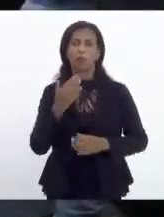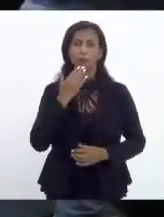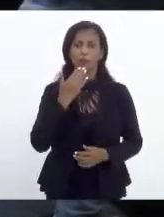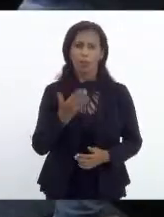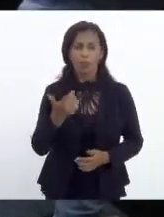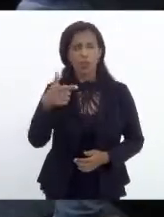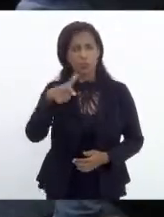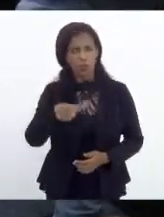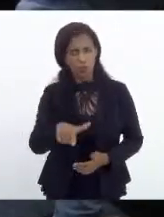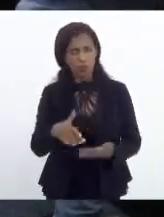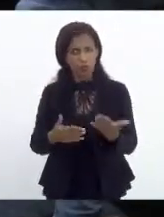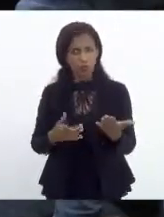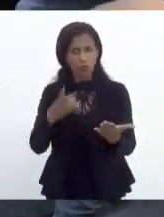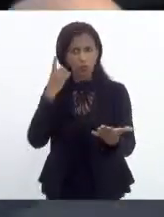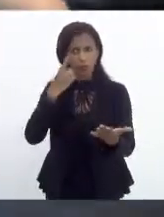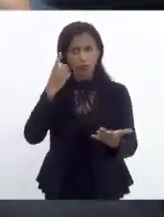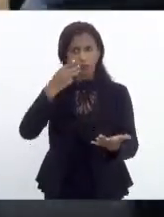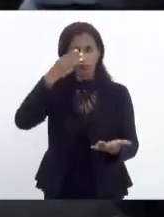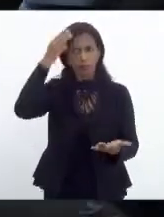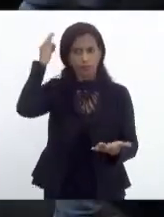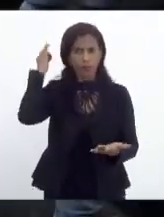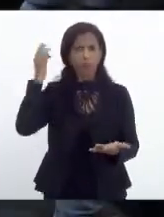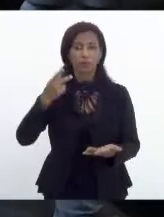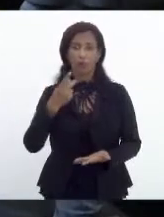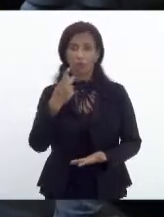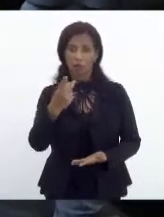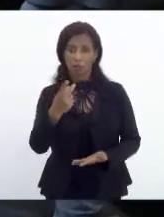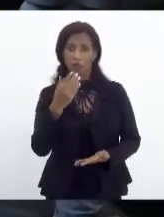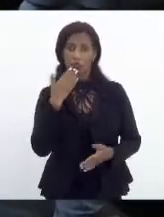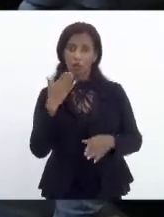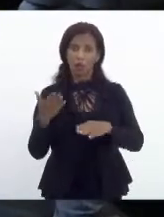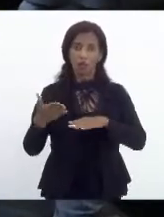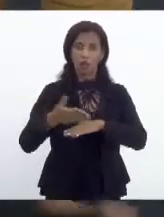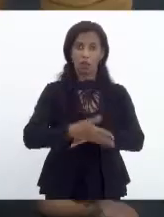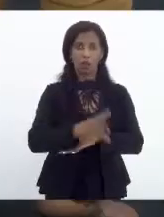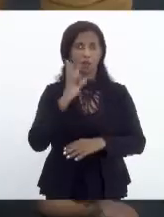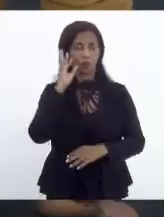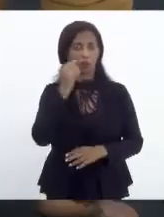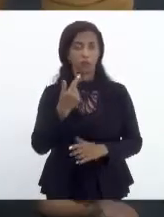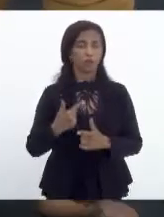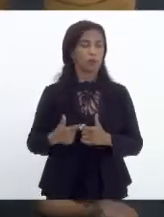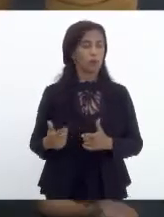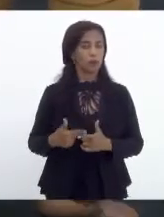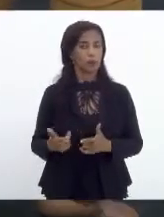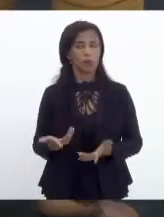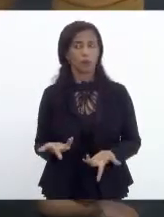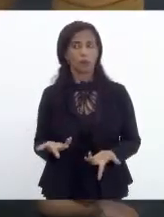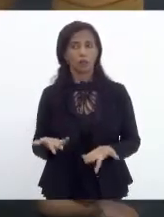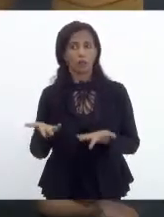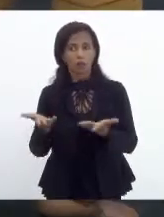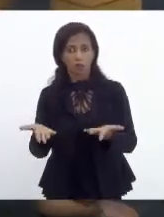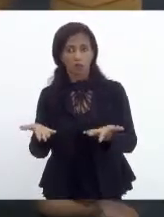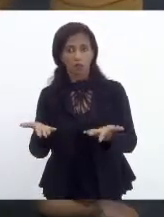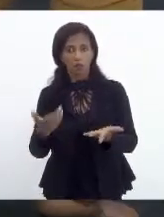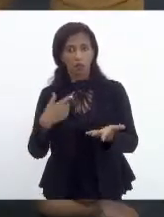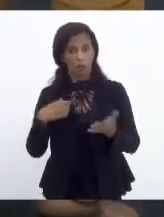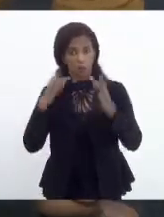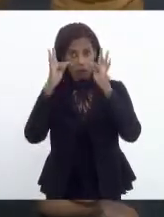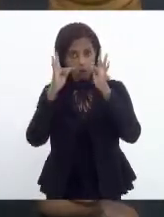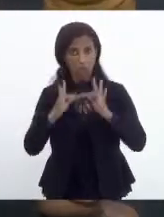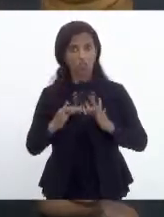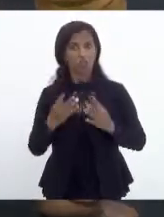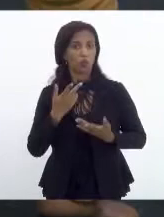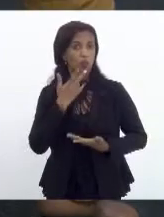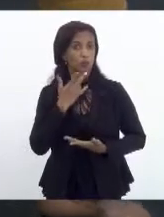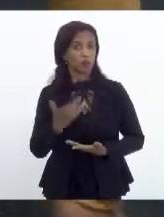mais uma vez, deputado Márcio Pacheco, a sua intervenção na solução desse problema. Aqui quero dar o meu testemunho no que